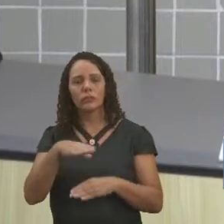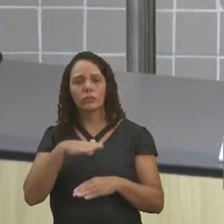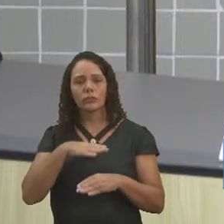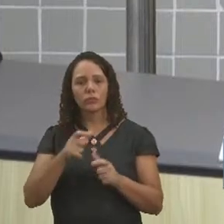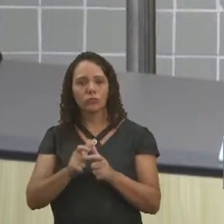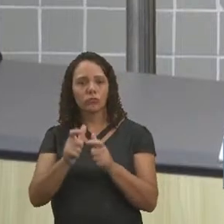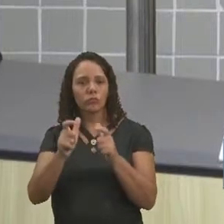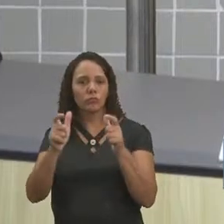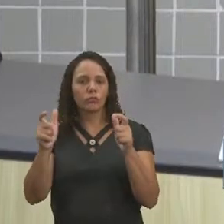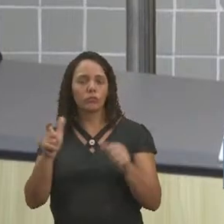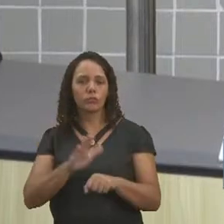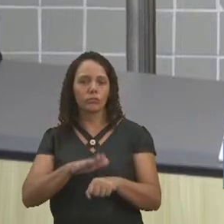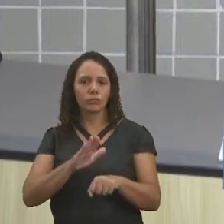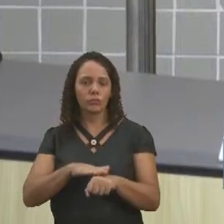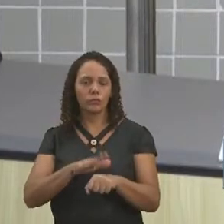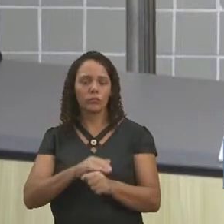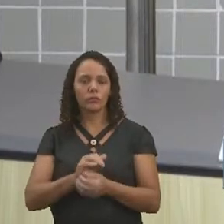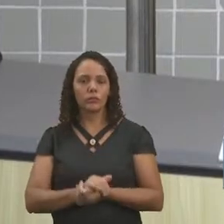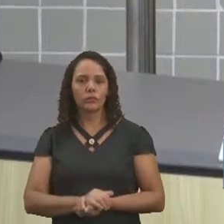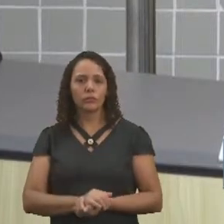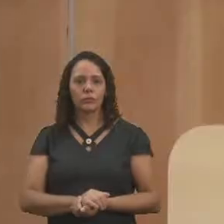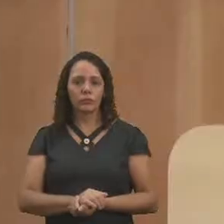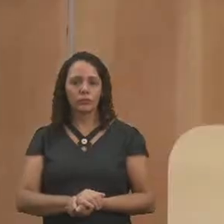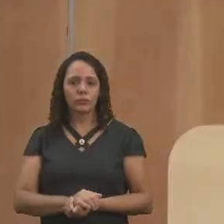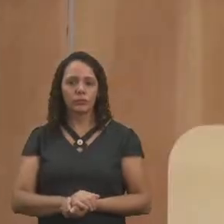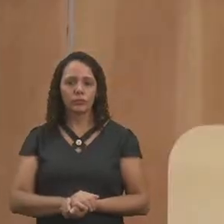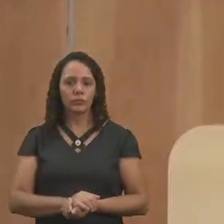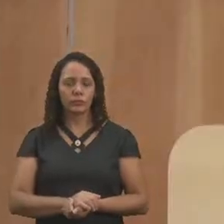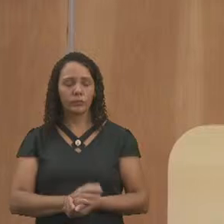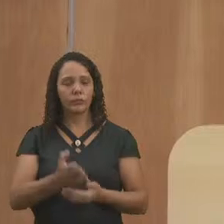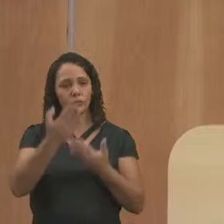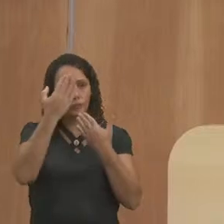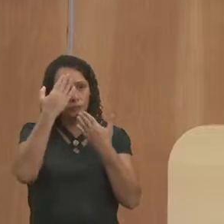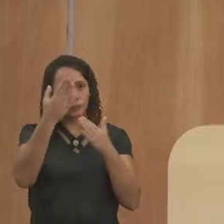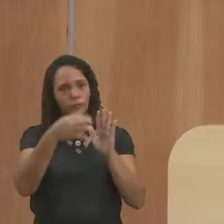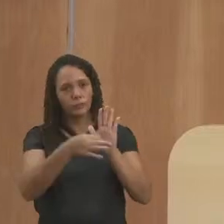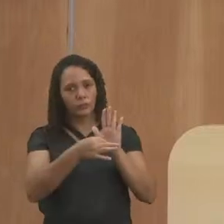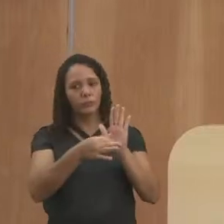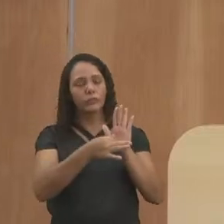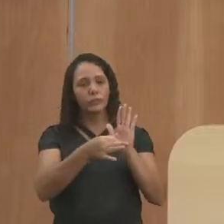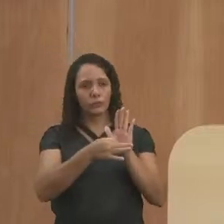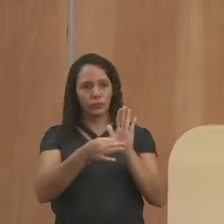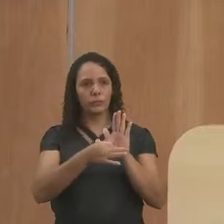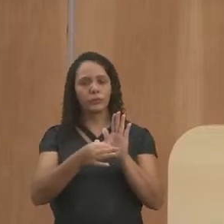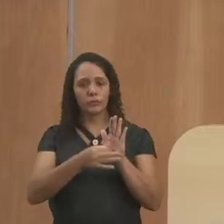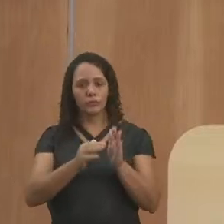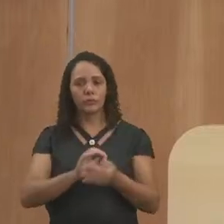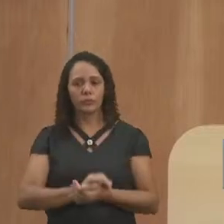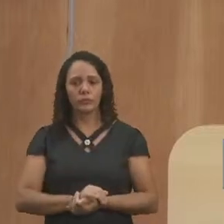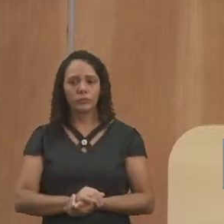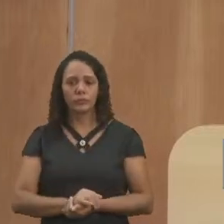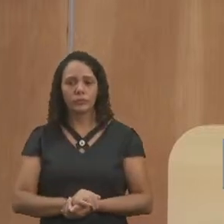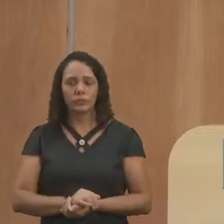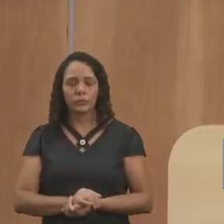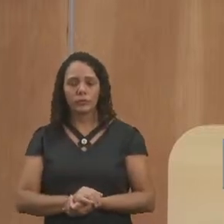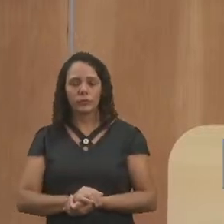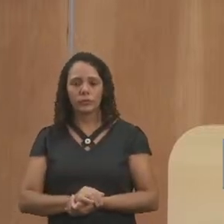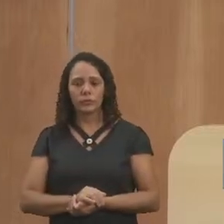apareça. Agradeço a sugestão, será acatada, e assim como outras aqui levantadas.